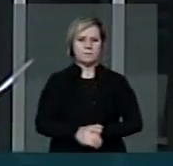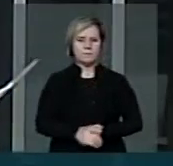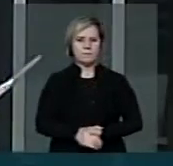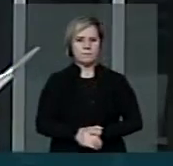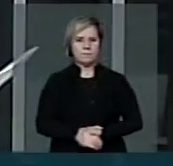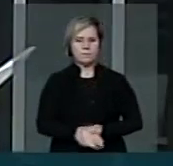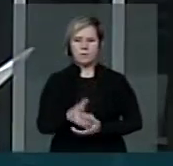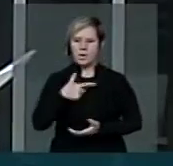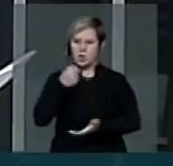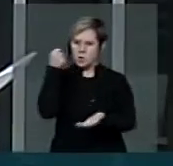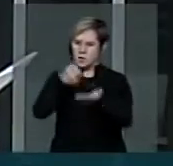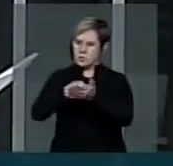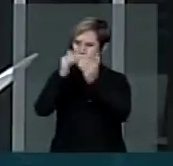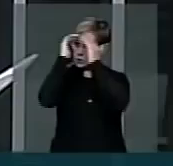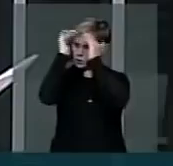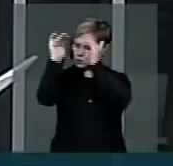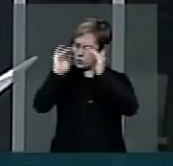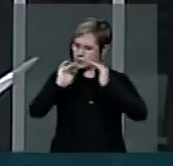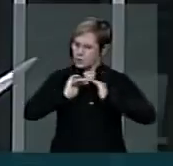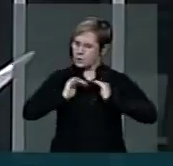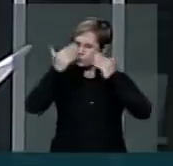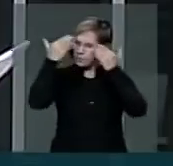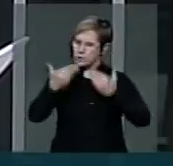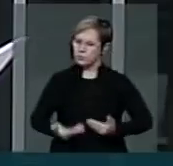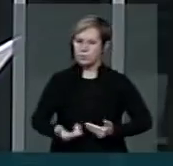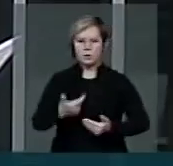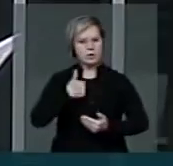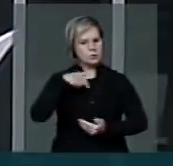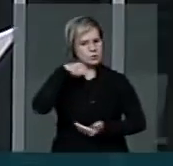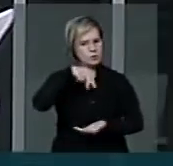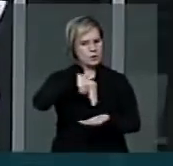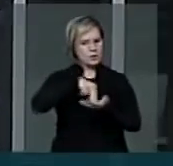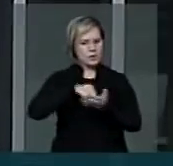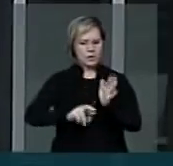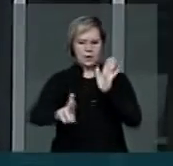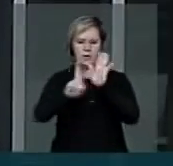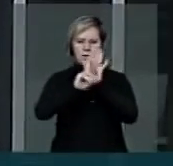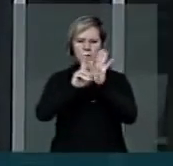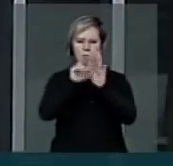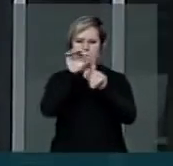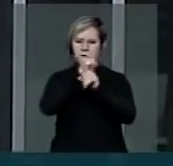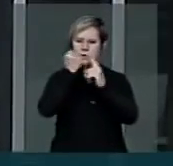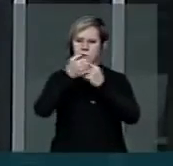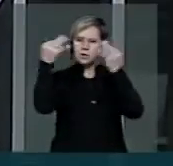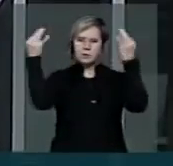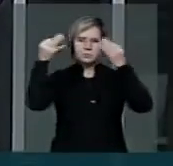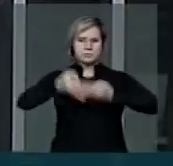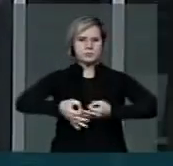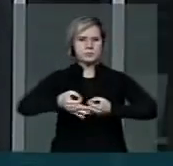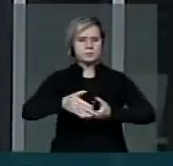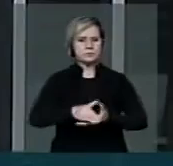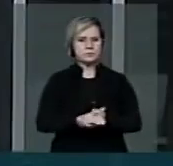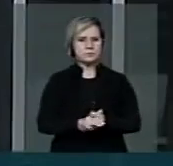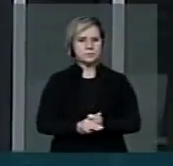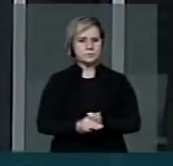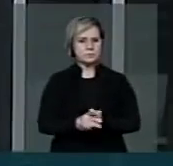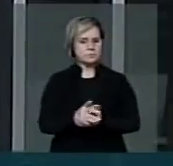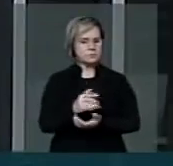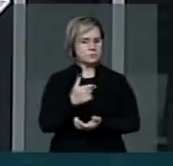Eu exijo respeito. Eu estou aqui representando uma sociedade digna. Parabéns, deputado. Eu